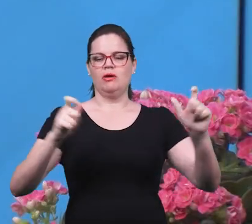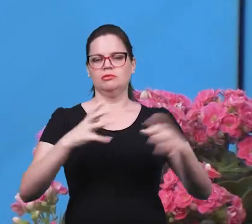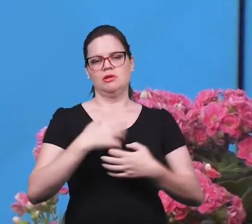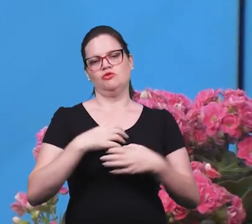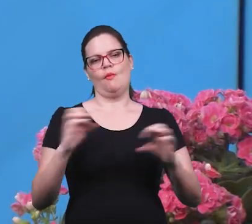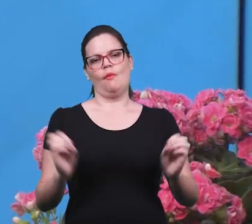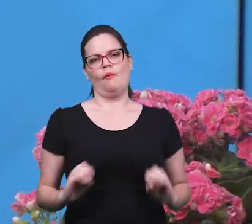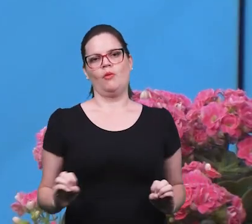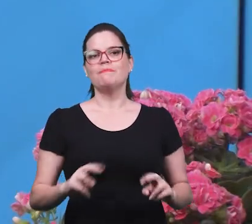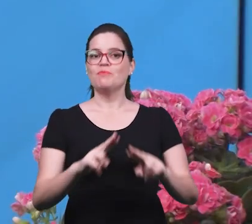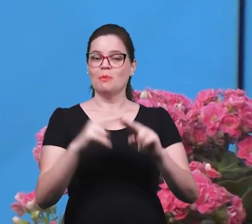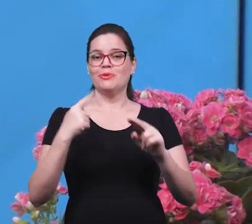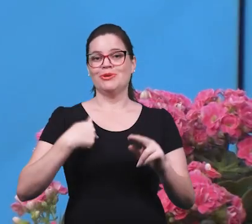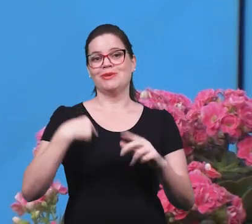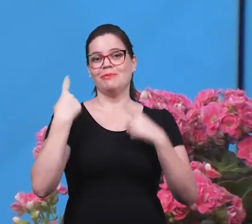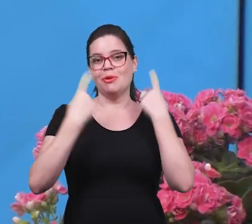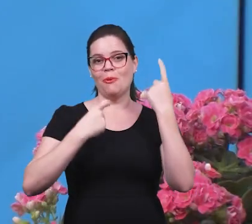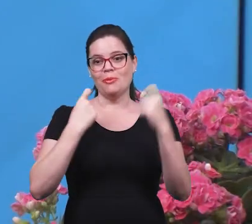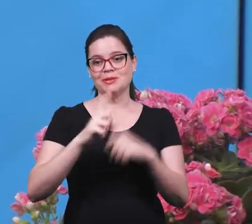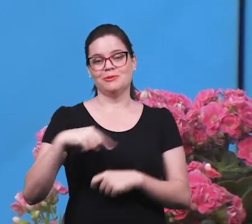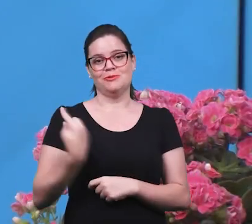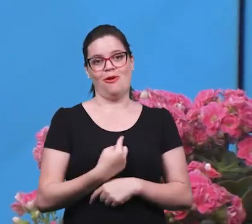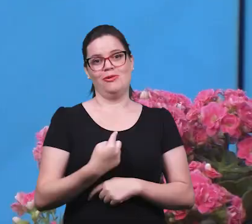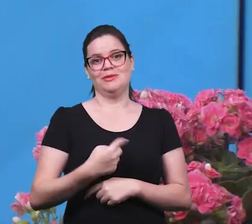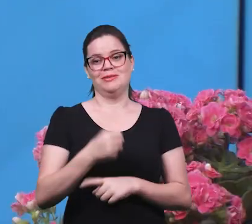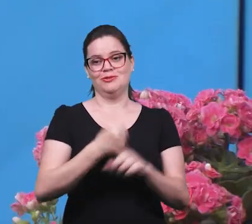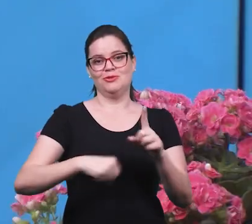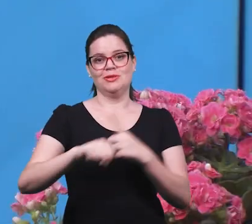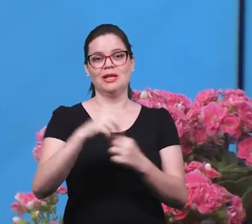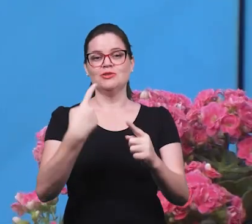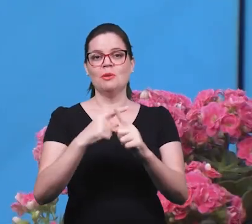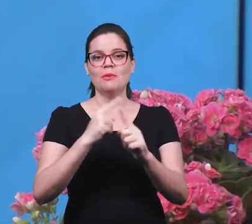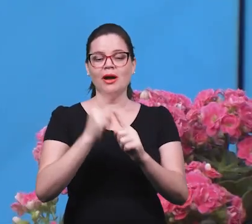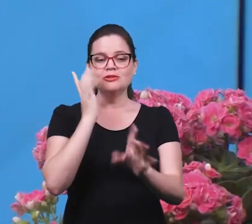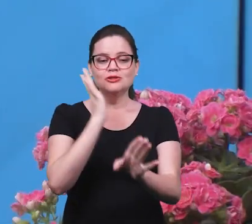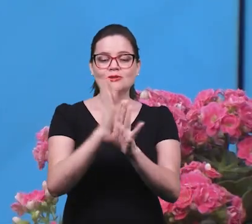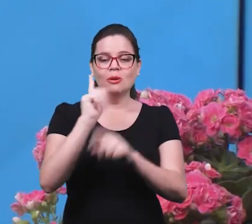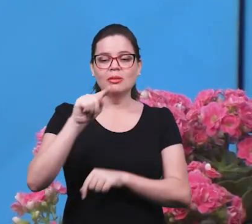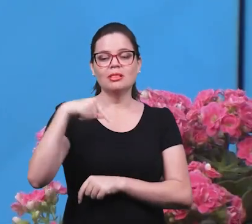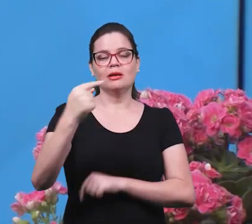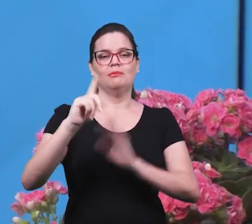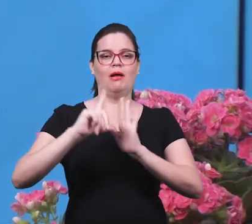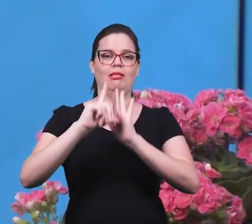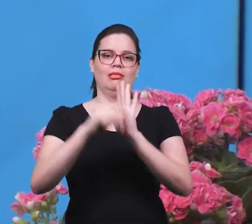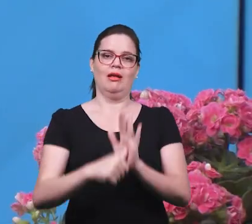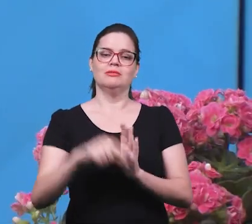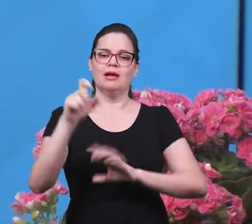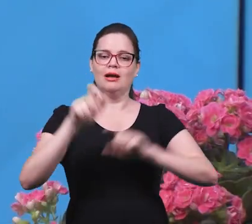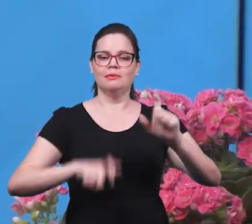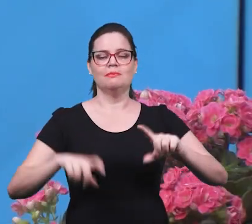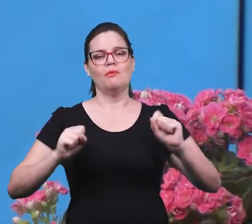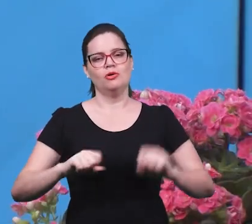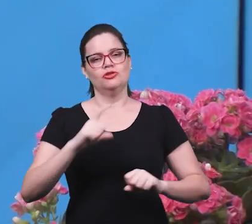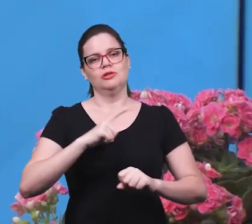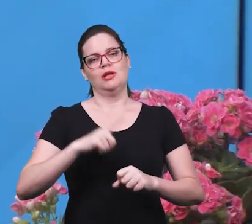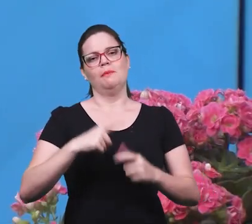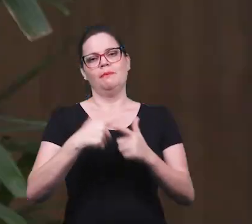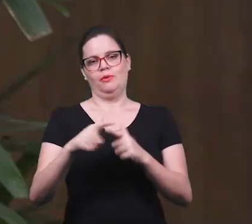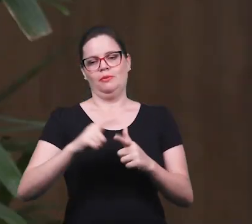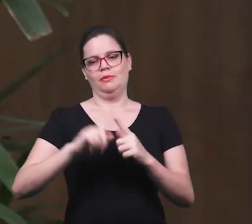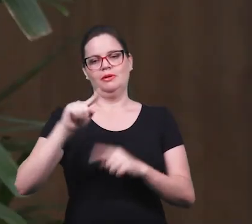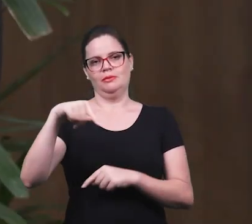Porque a Sim. procura para o diagnóstico acaba que é muito tardia, muito demorada e o paciente pode ter complicações a longo